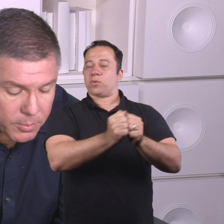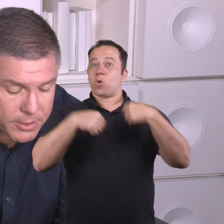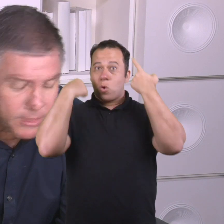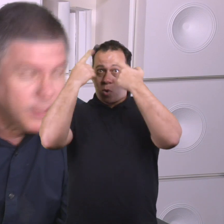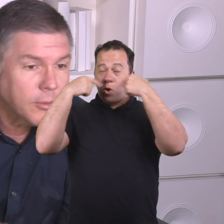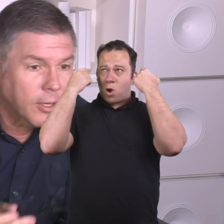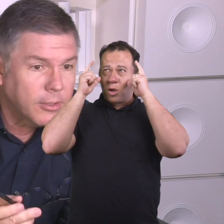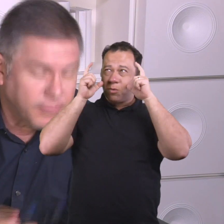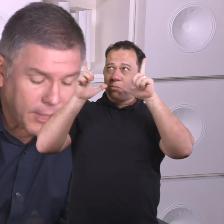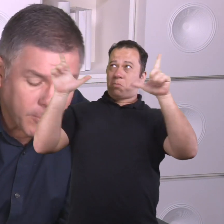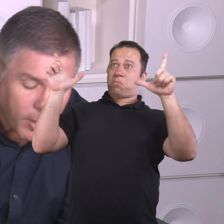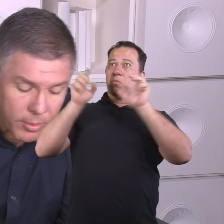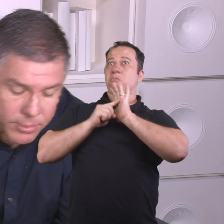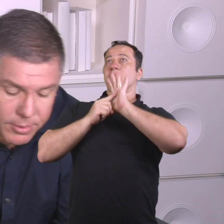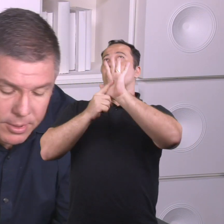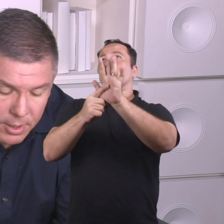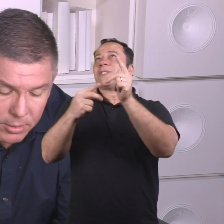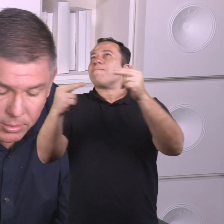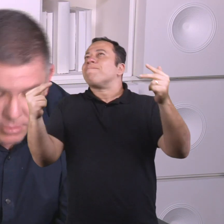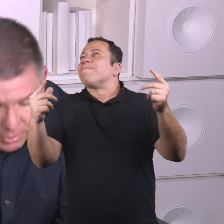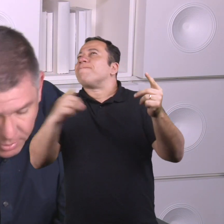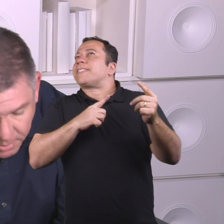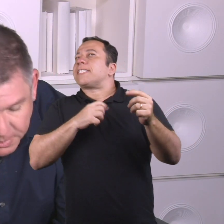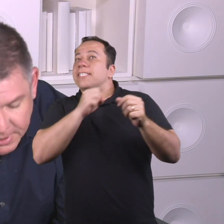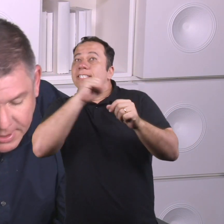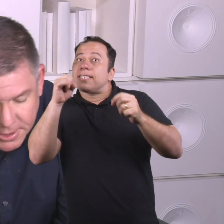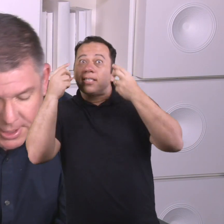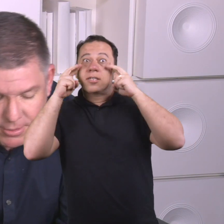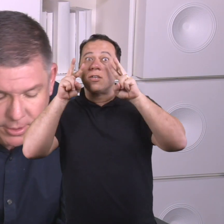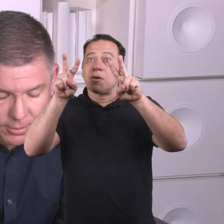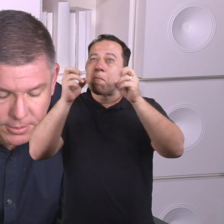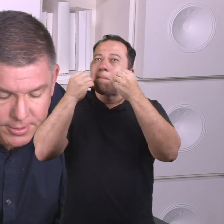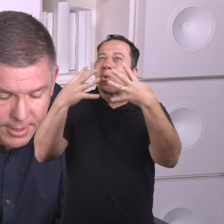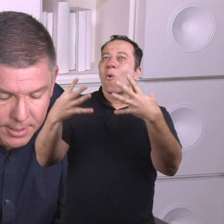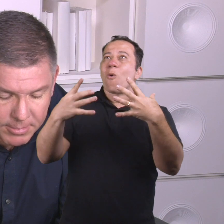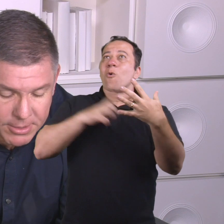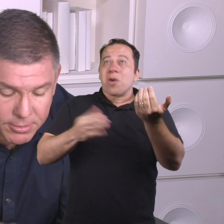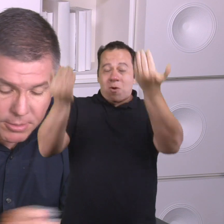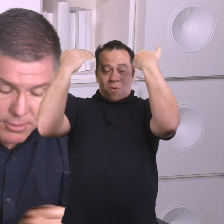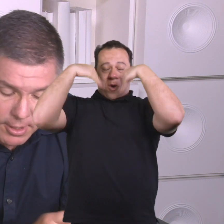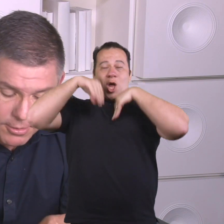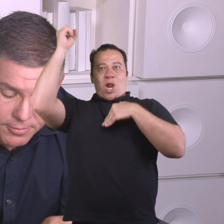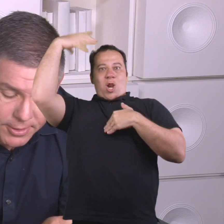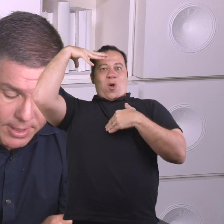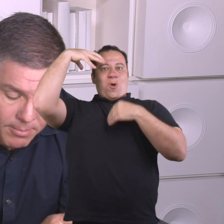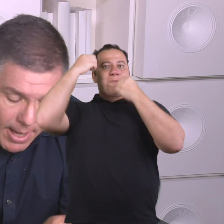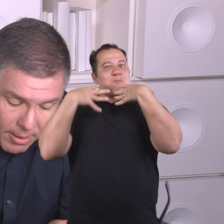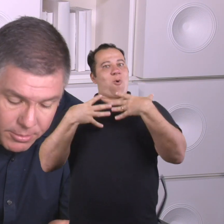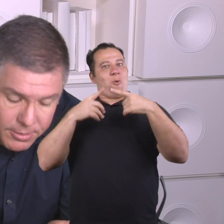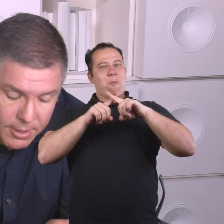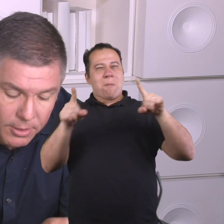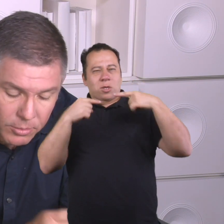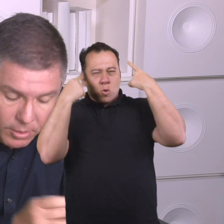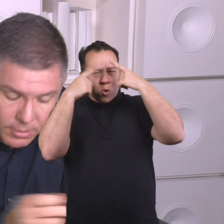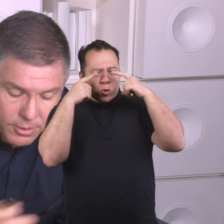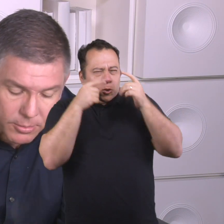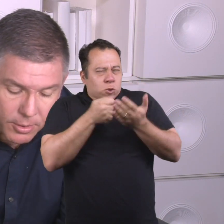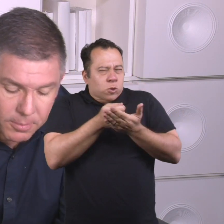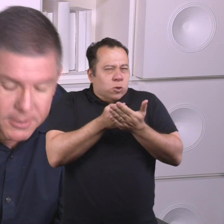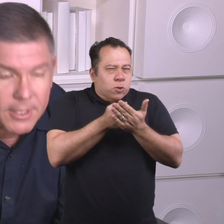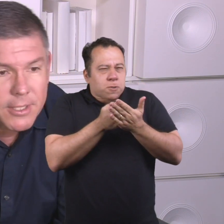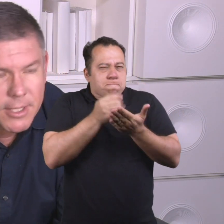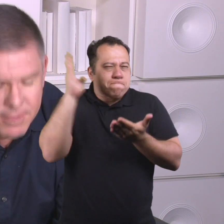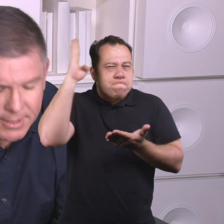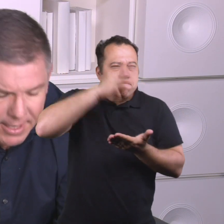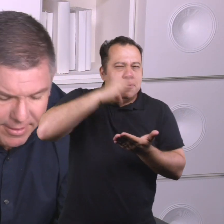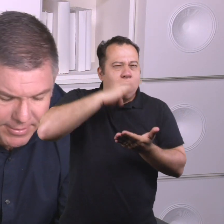do corpo, e se os seus olhos forem bons, todo o seu corpo será cheio de luz. Mas se os seus olhos forem maus, todo o seu